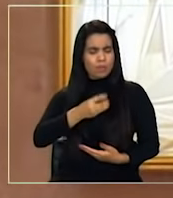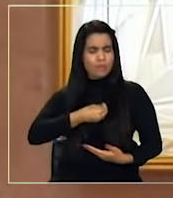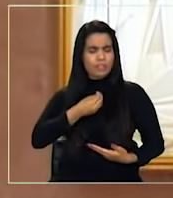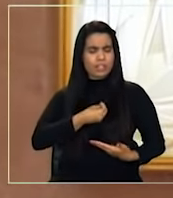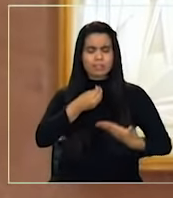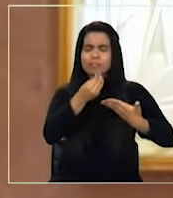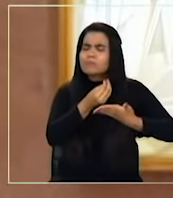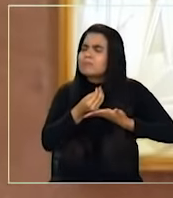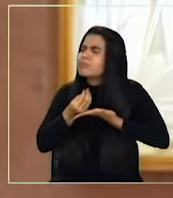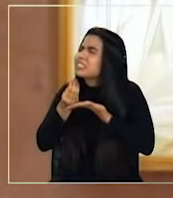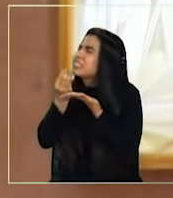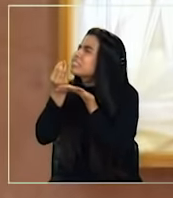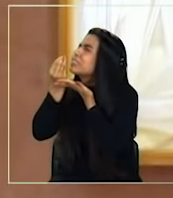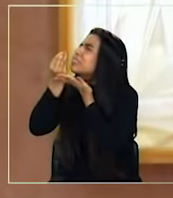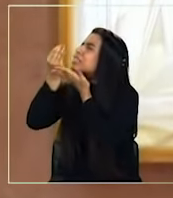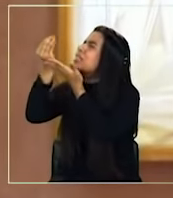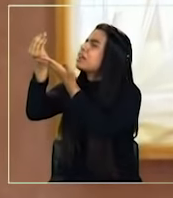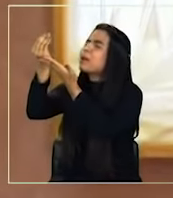sua vida,